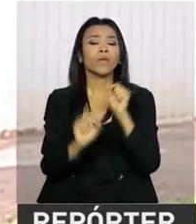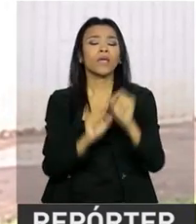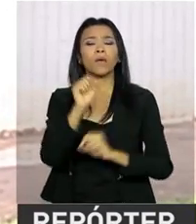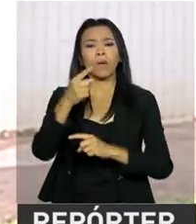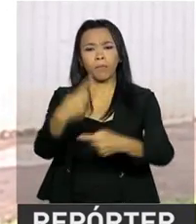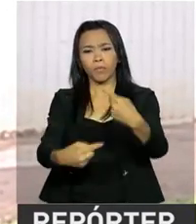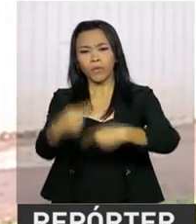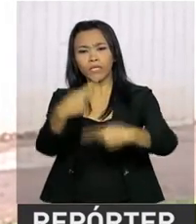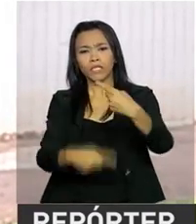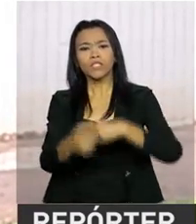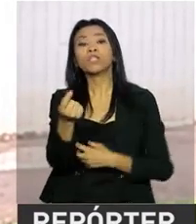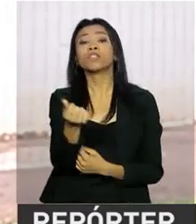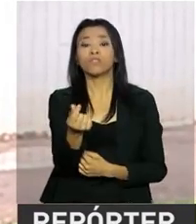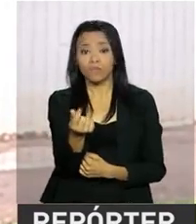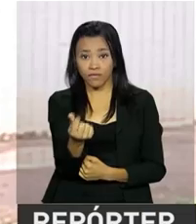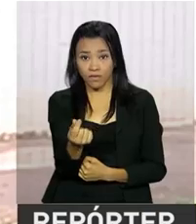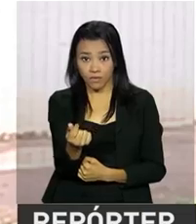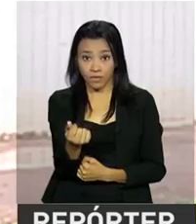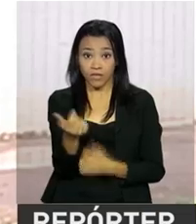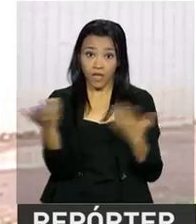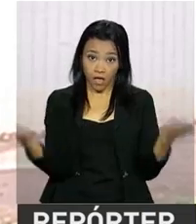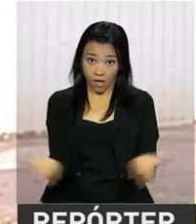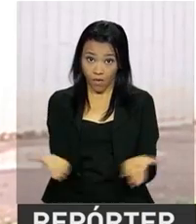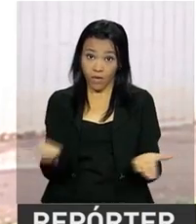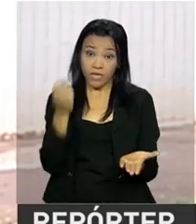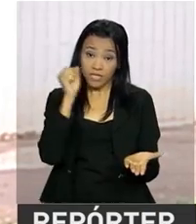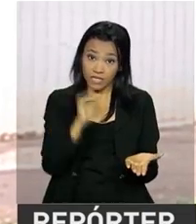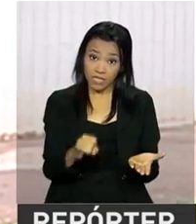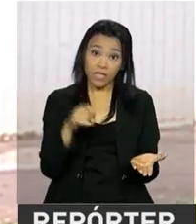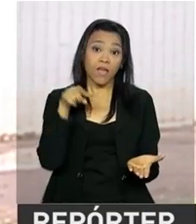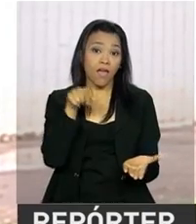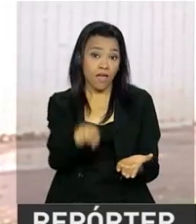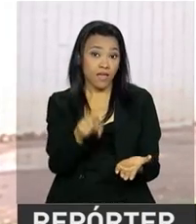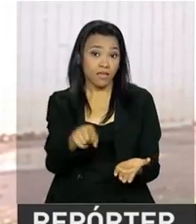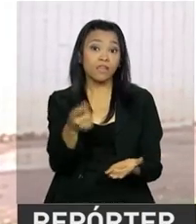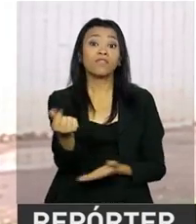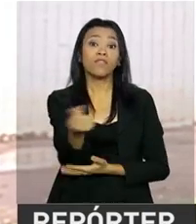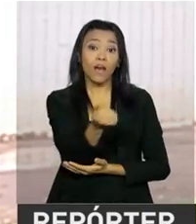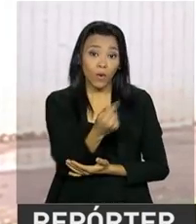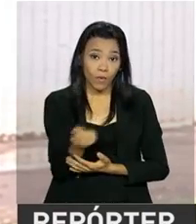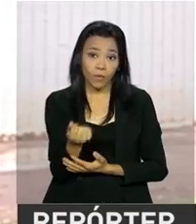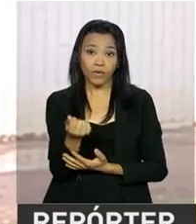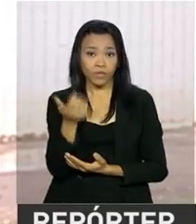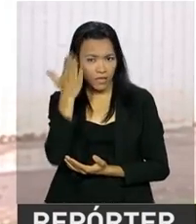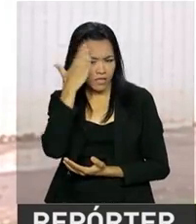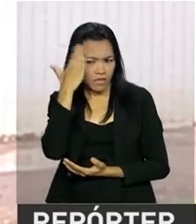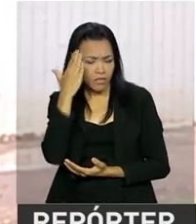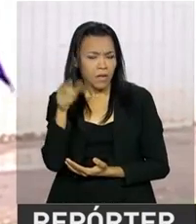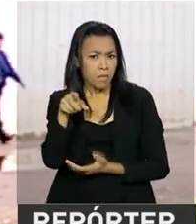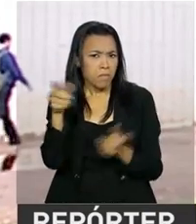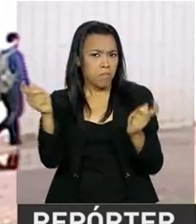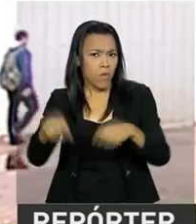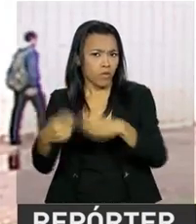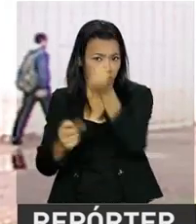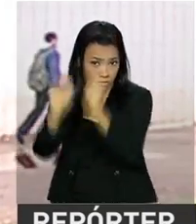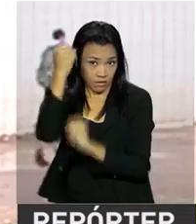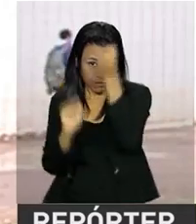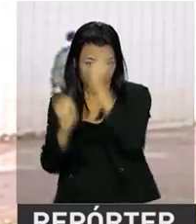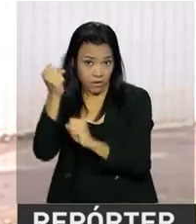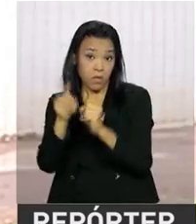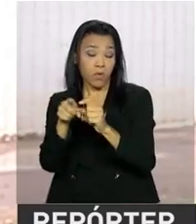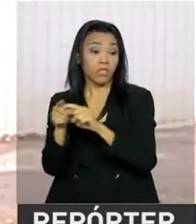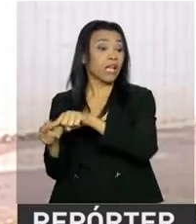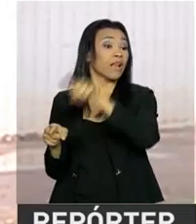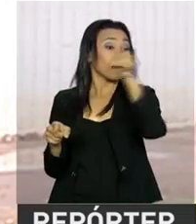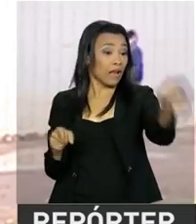de preços competitivos. Agora, se essas revisões de preços nas refinarias podem ou não refletir no